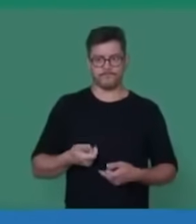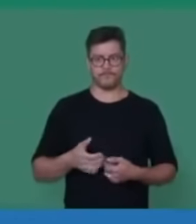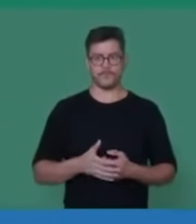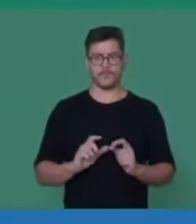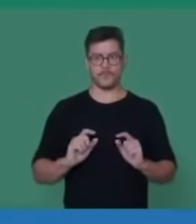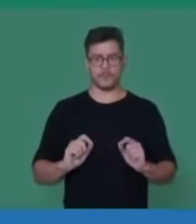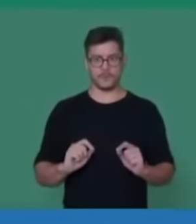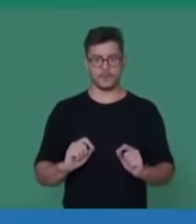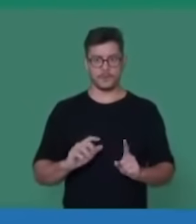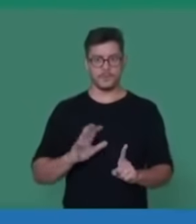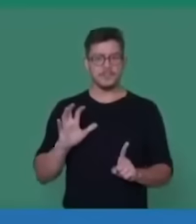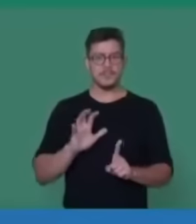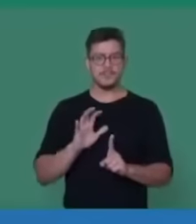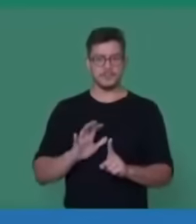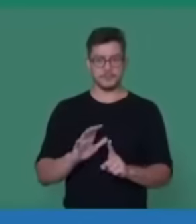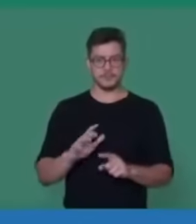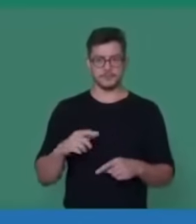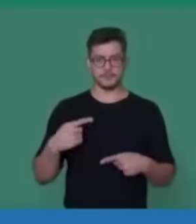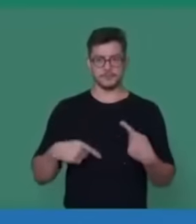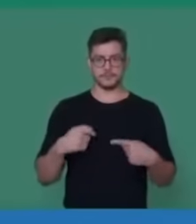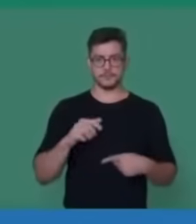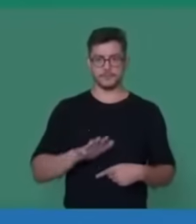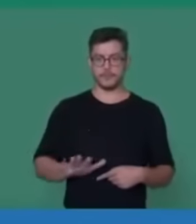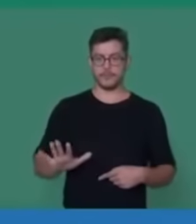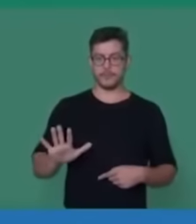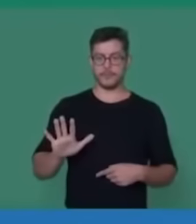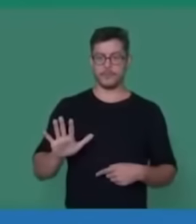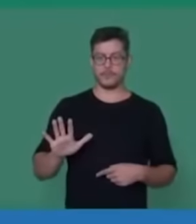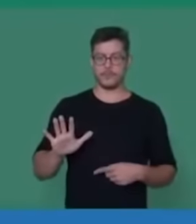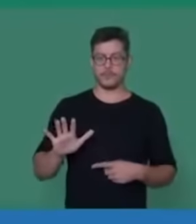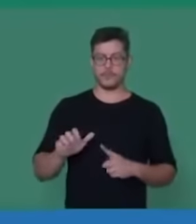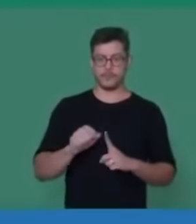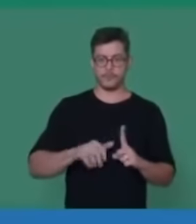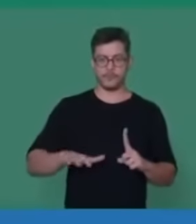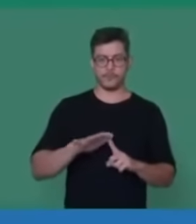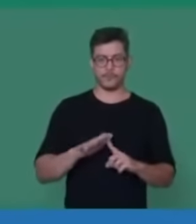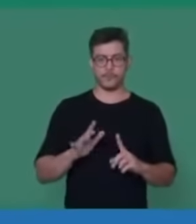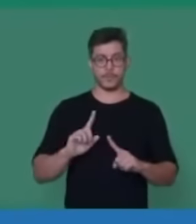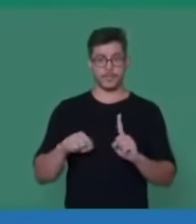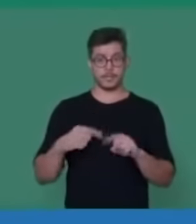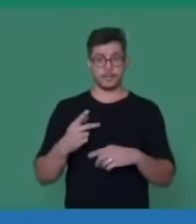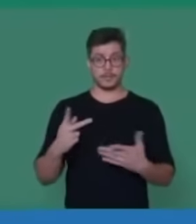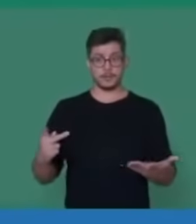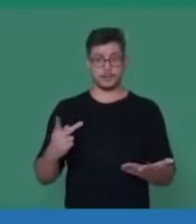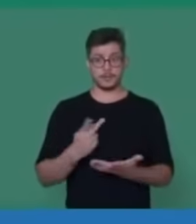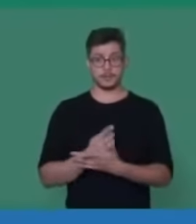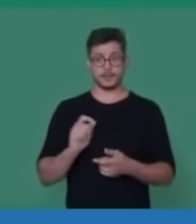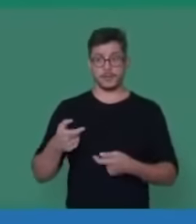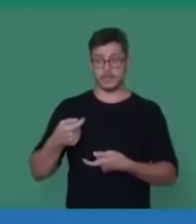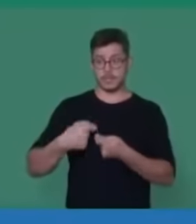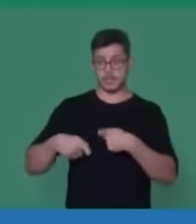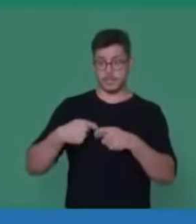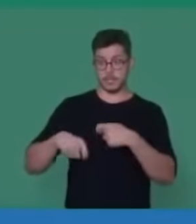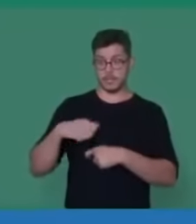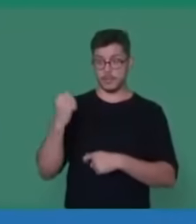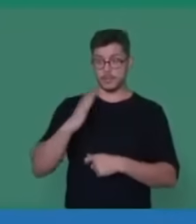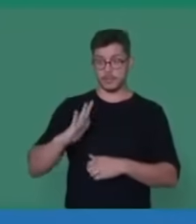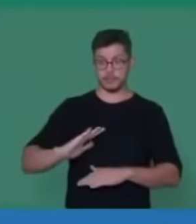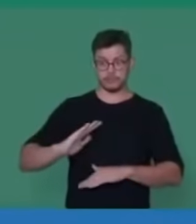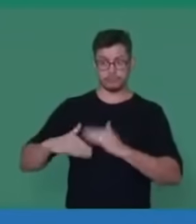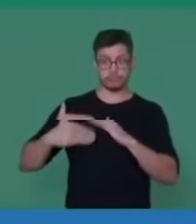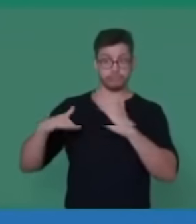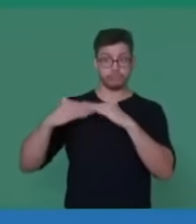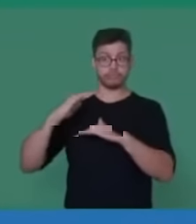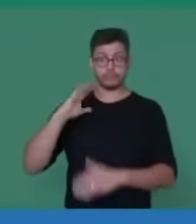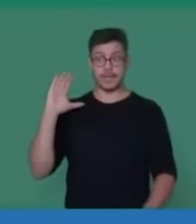bases do que veio depois, o chamado milagre econômico, onde a economia brasileira cresceu muito rapidamente,